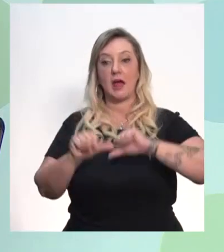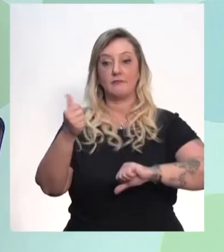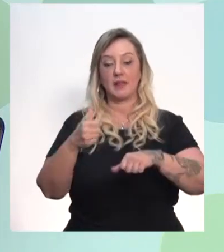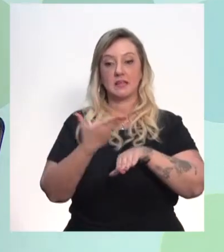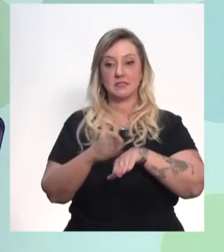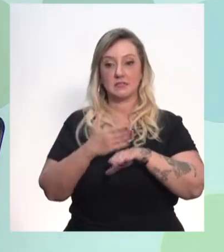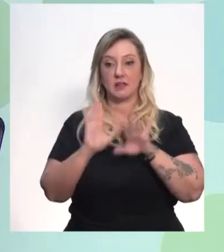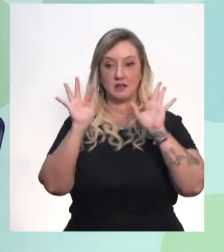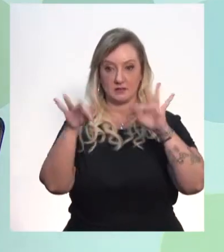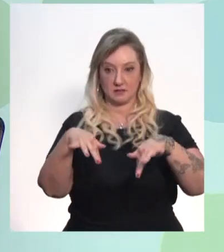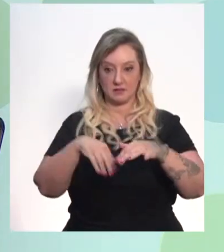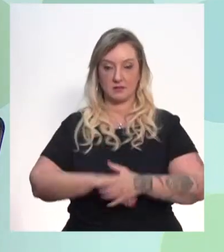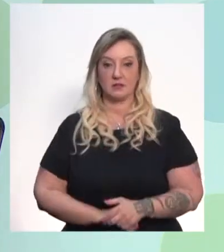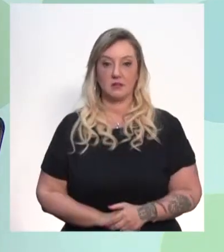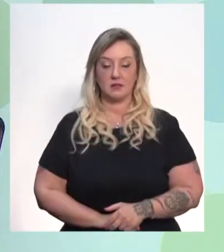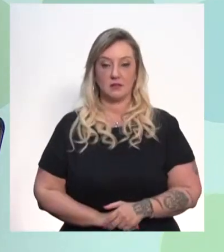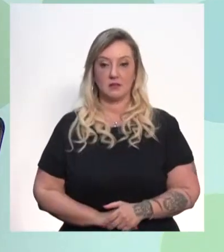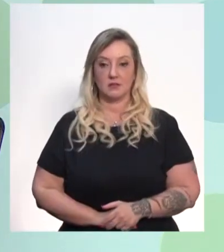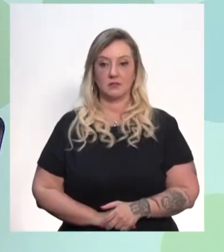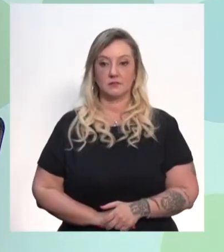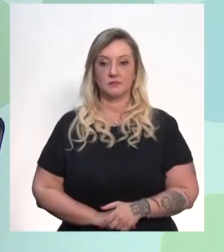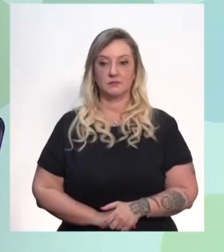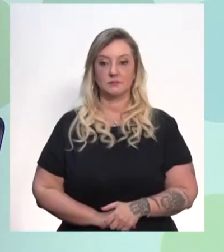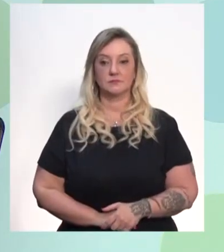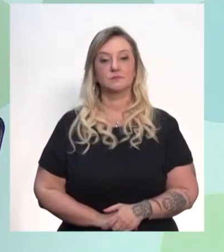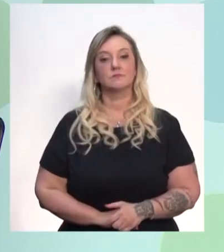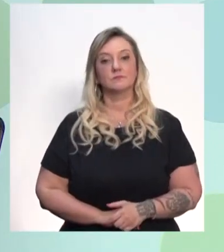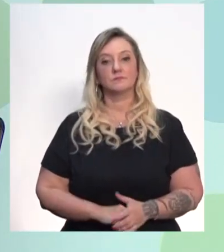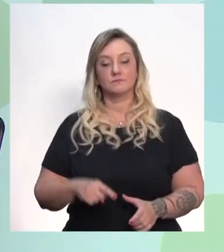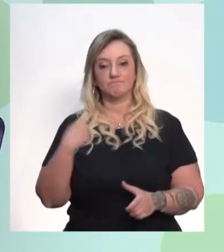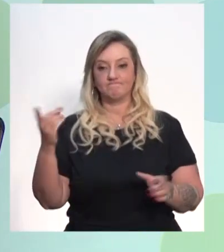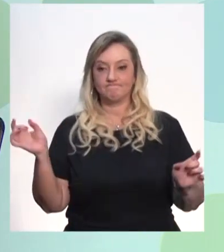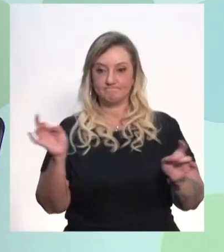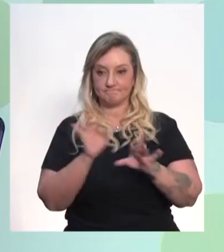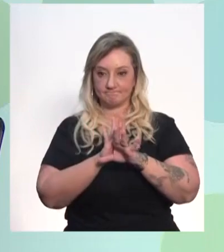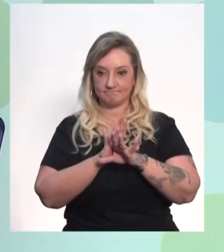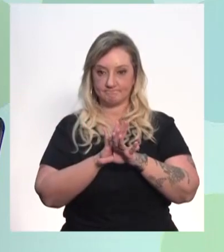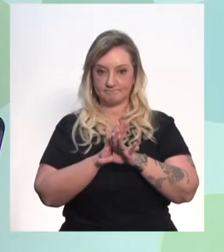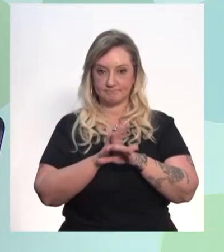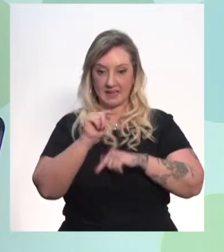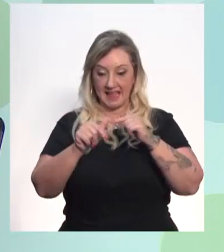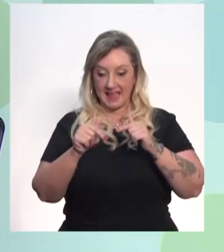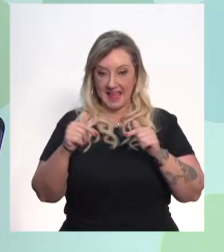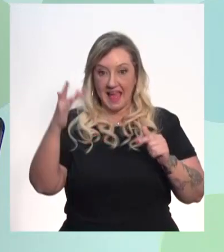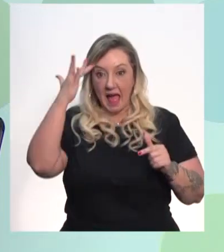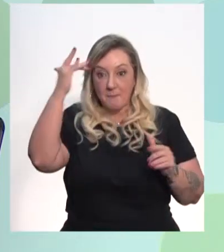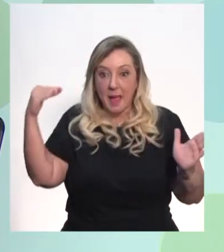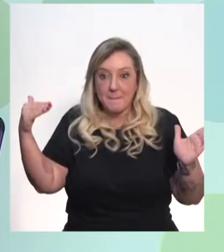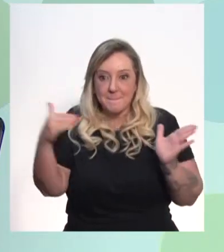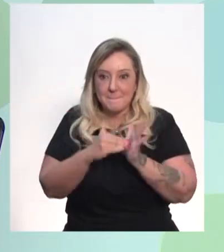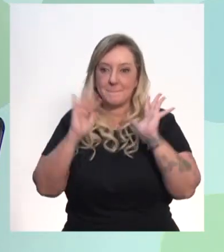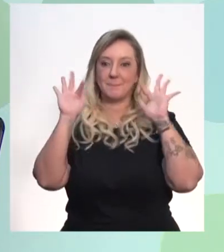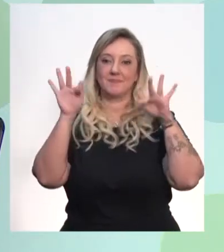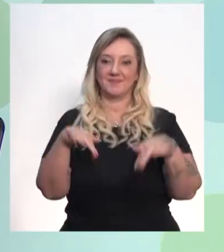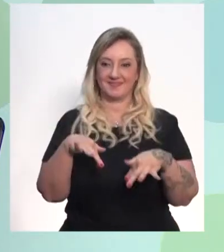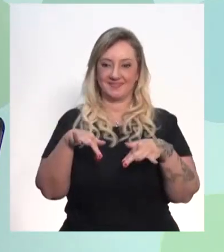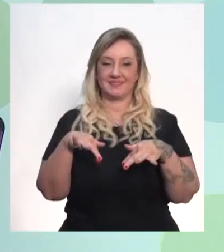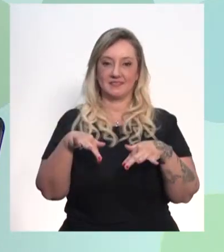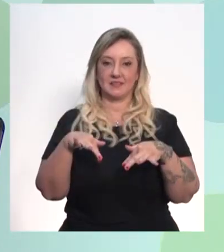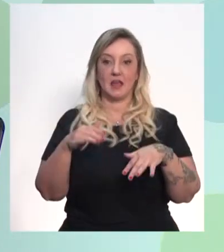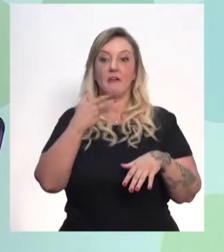Veja, você está sozinho nesta videochamada. Aqui você pode adicionar o e-mail das pessoas que você quer convidar